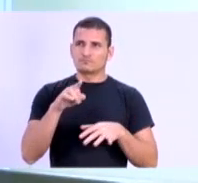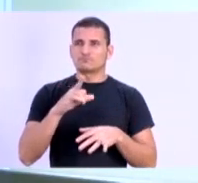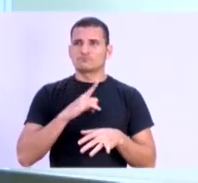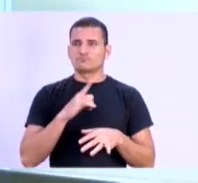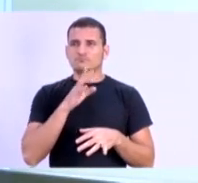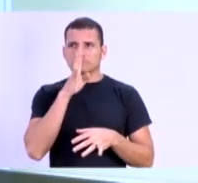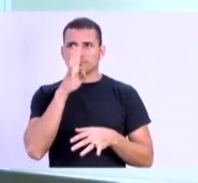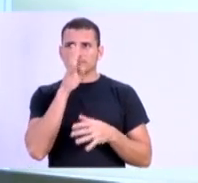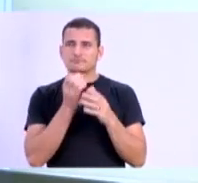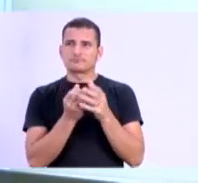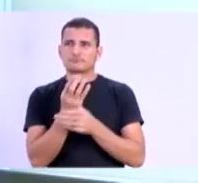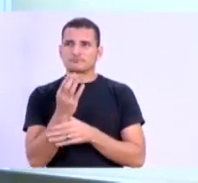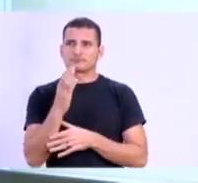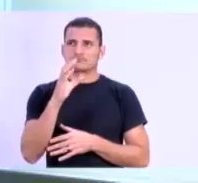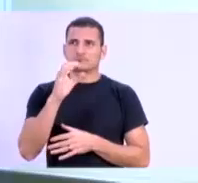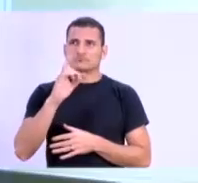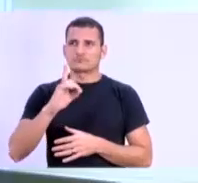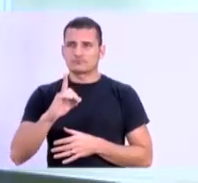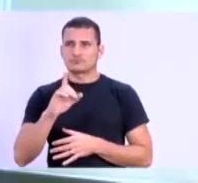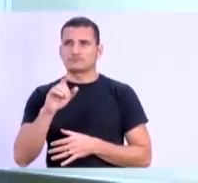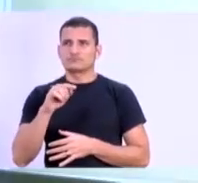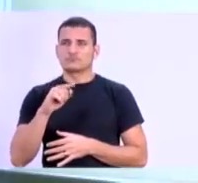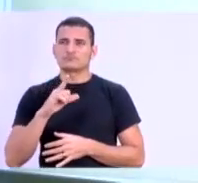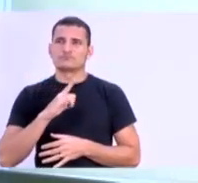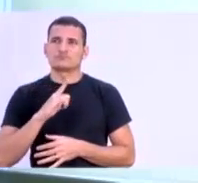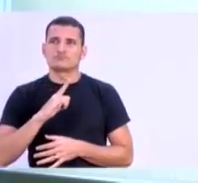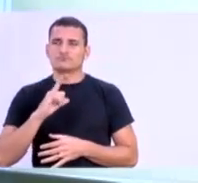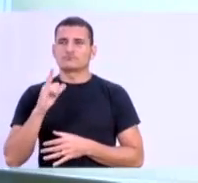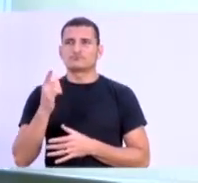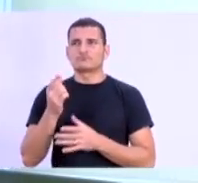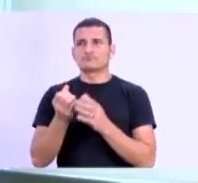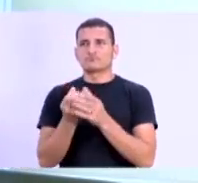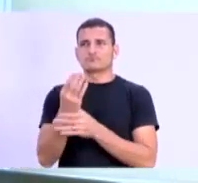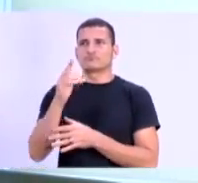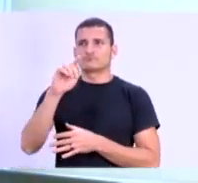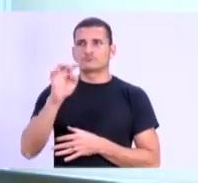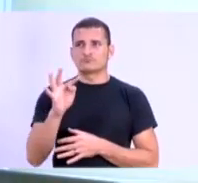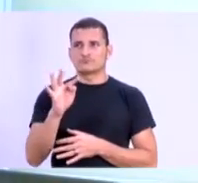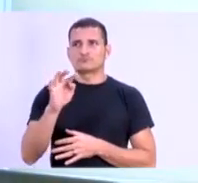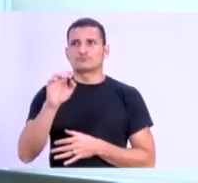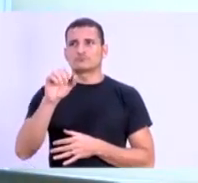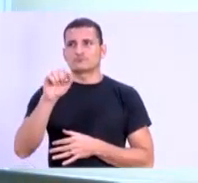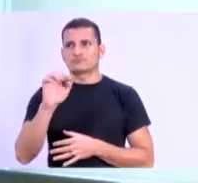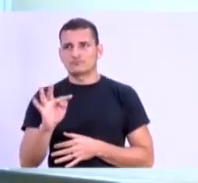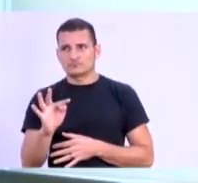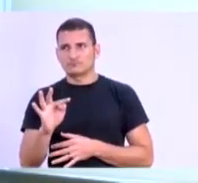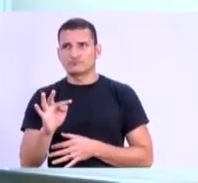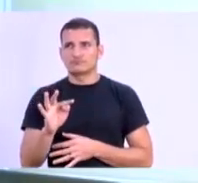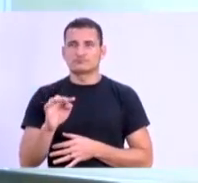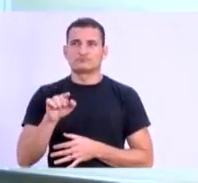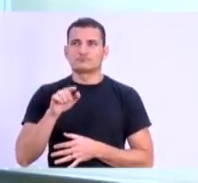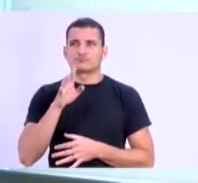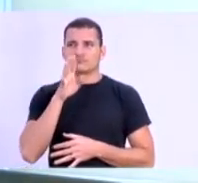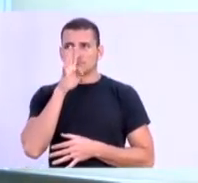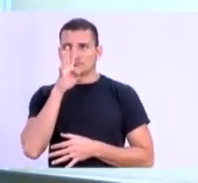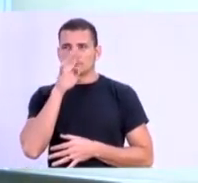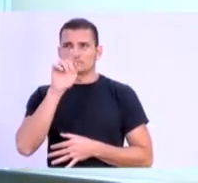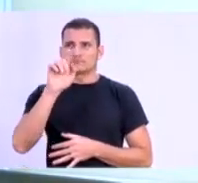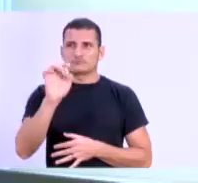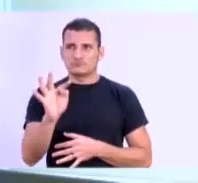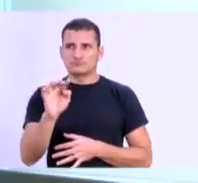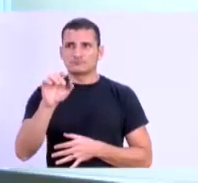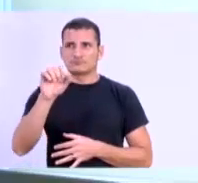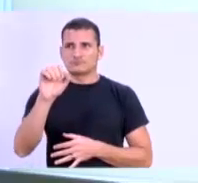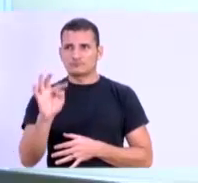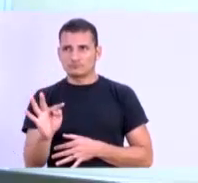no recurso de código-fonte, criar os getters e setters. Você definir os atributos, ele cria automaticamente todos os getters e setters dos